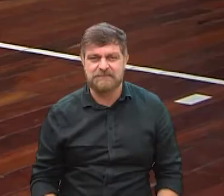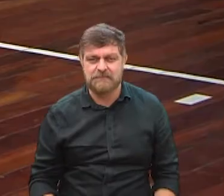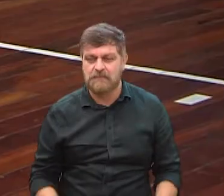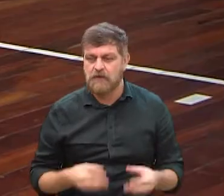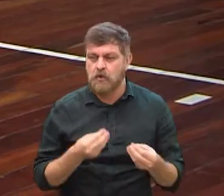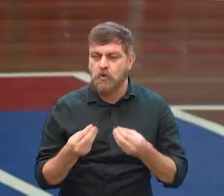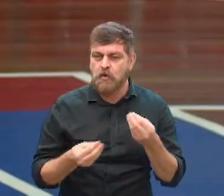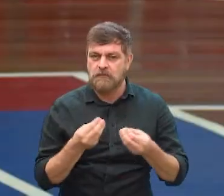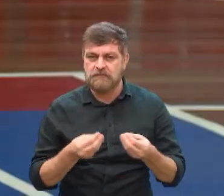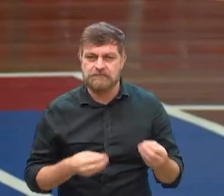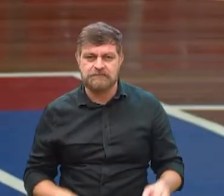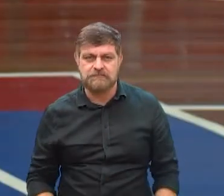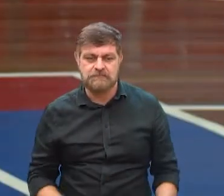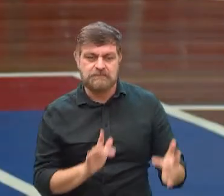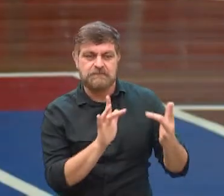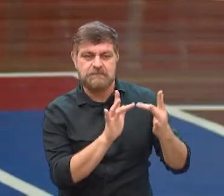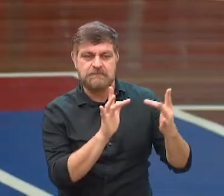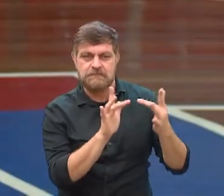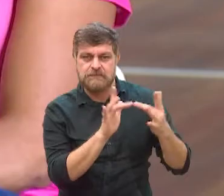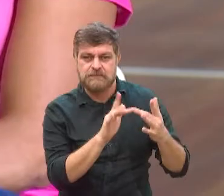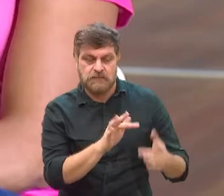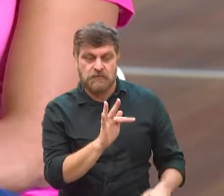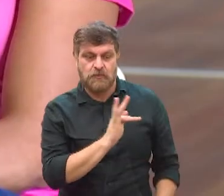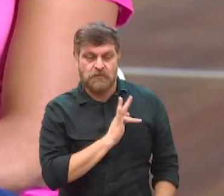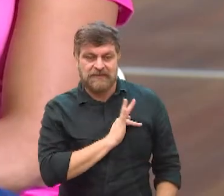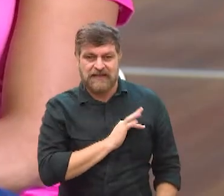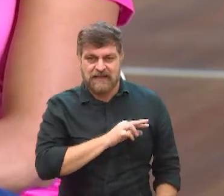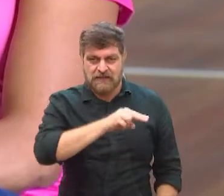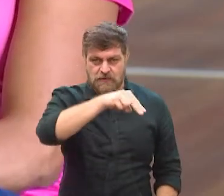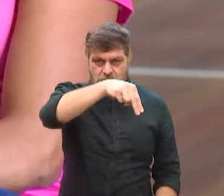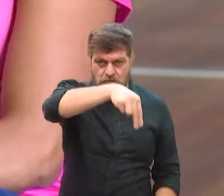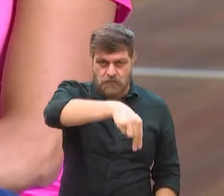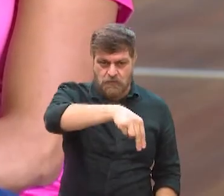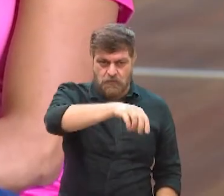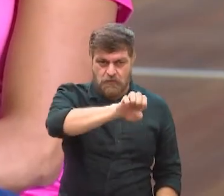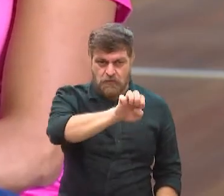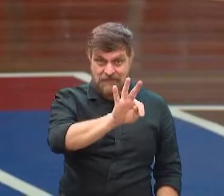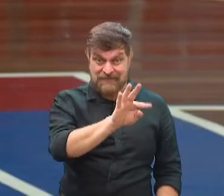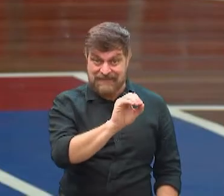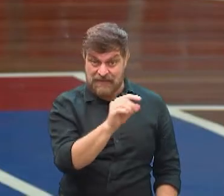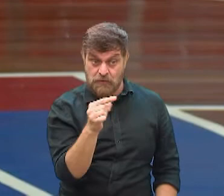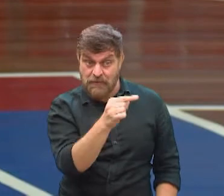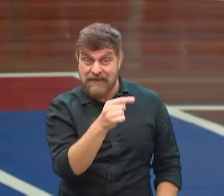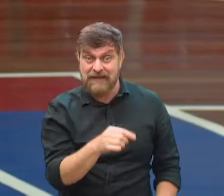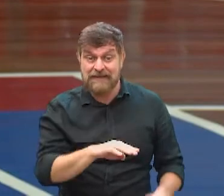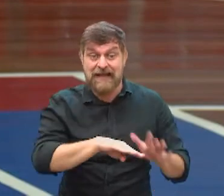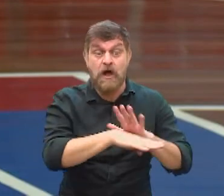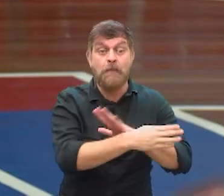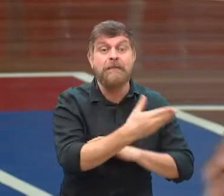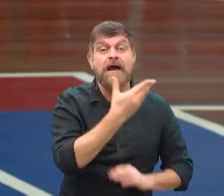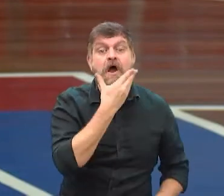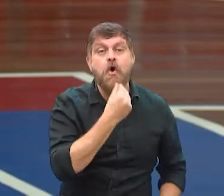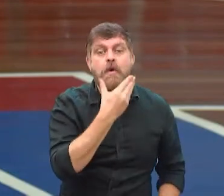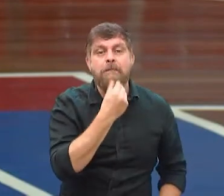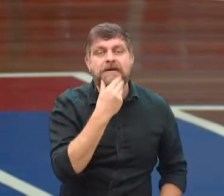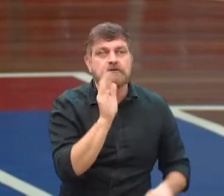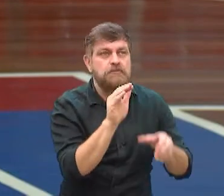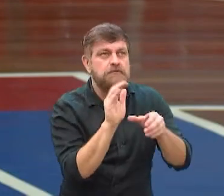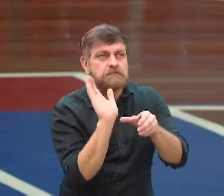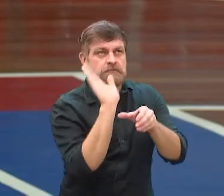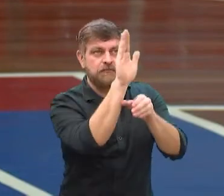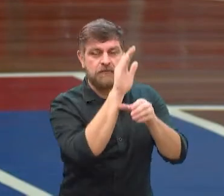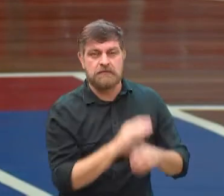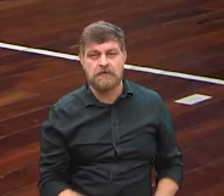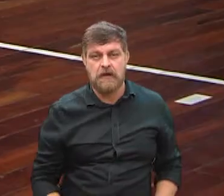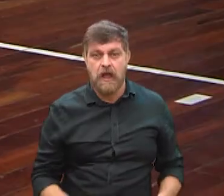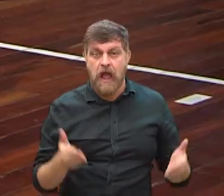E como é que foi esse relacionamento com o José Neto? Ele tem uma história muito boa no basquete masculino, né? Multicampeão com a